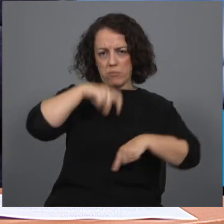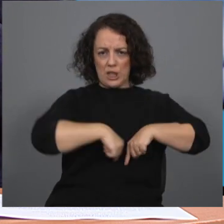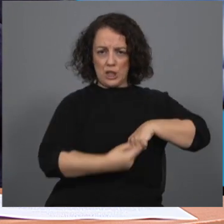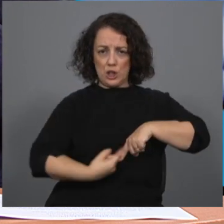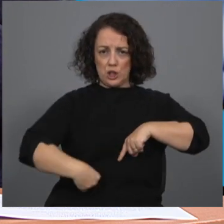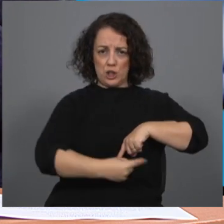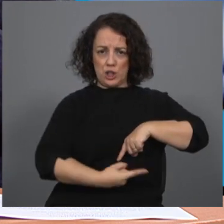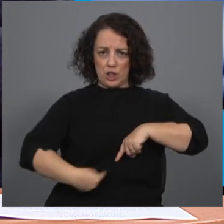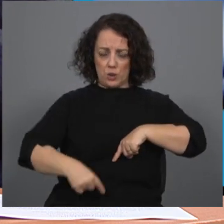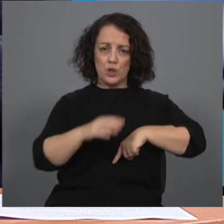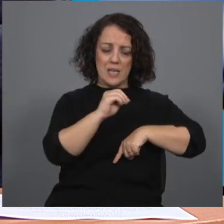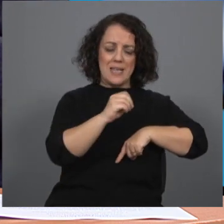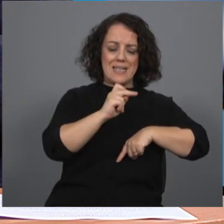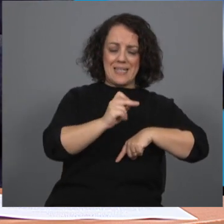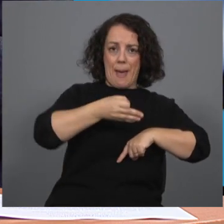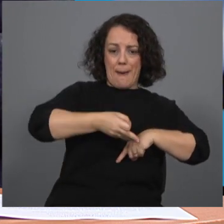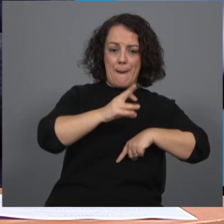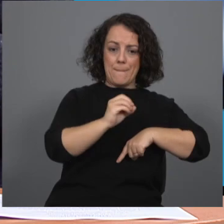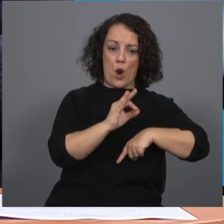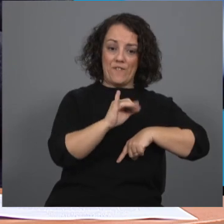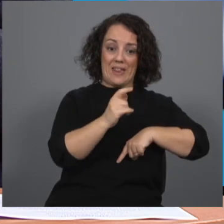as saprófitas, as boas,